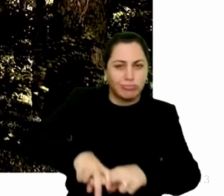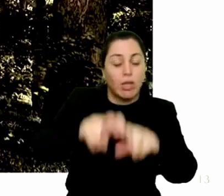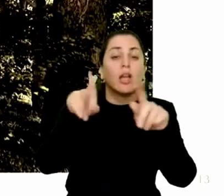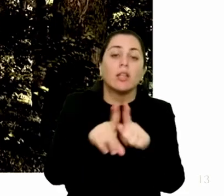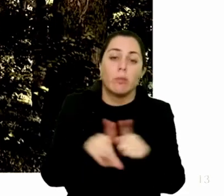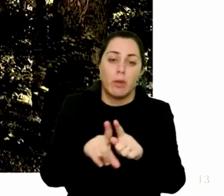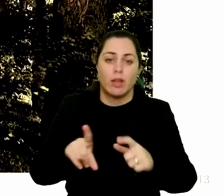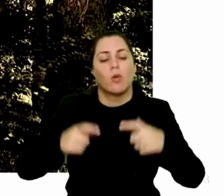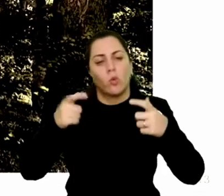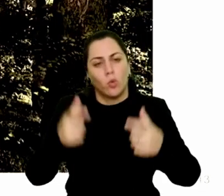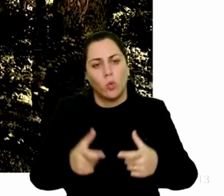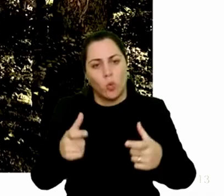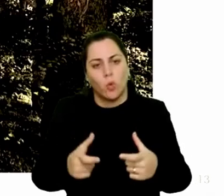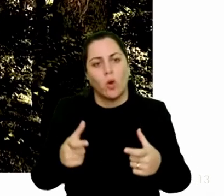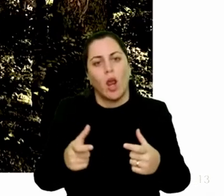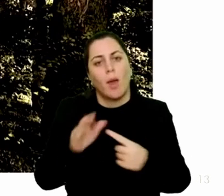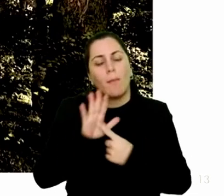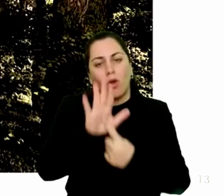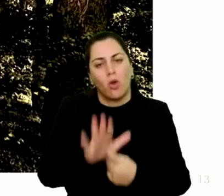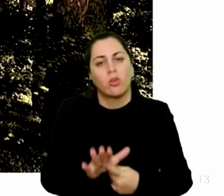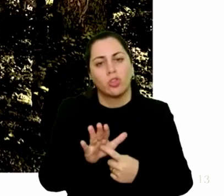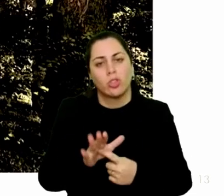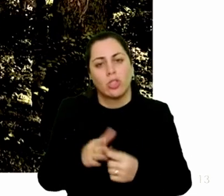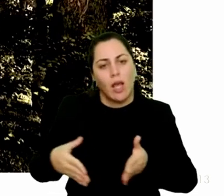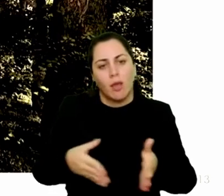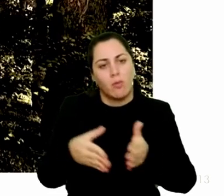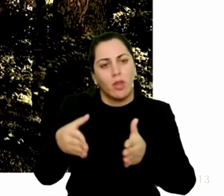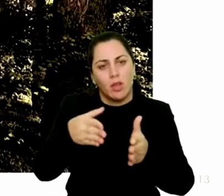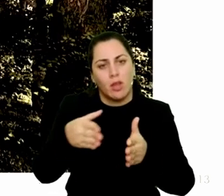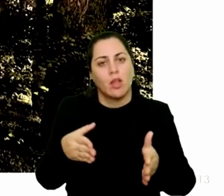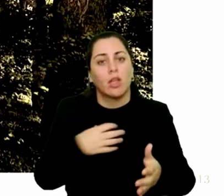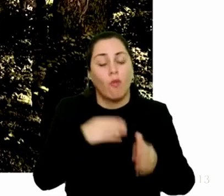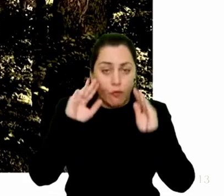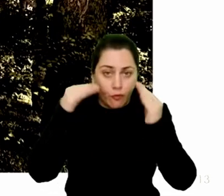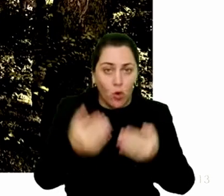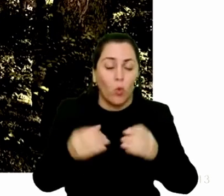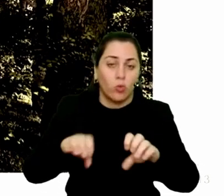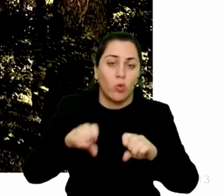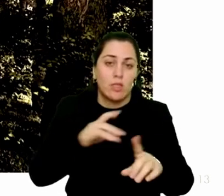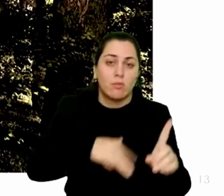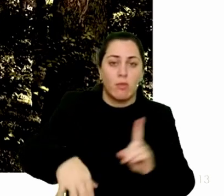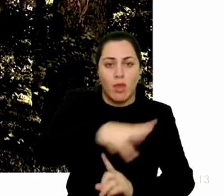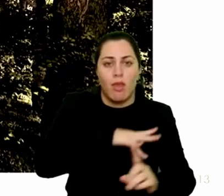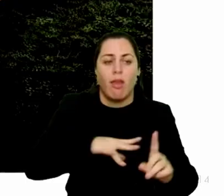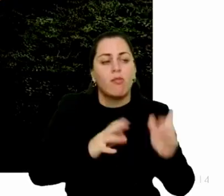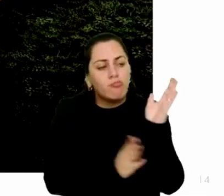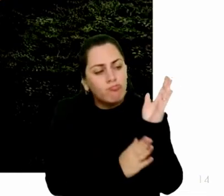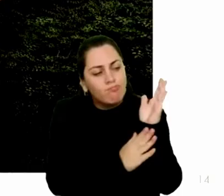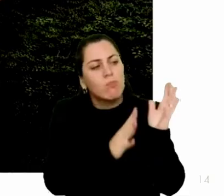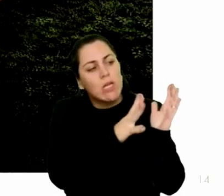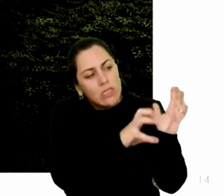Então, aí é uma imagem de uma das trilhas, a trilha multissensorial, que teria o foco na educação ambiental.